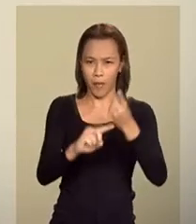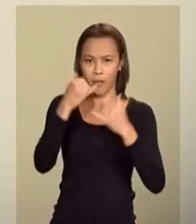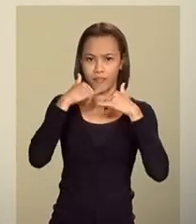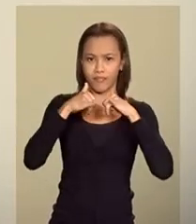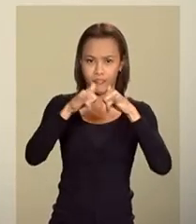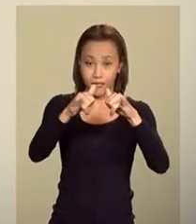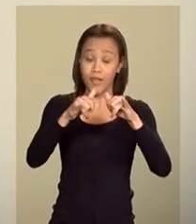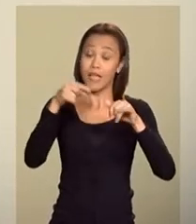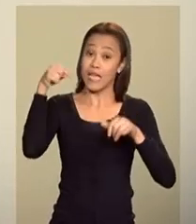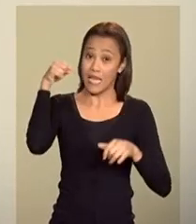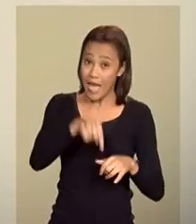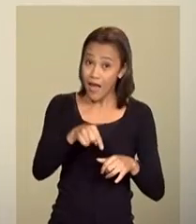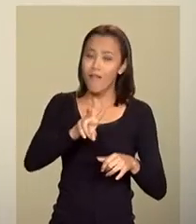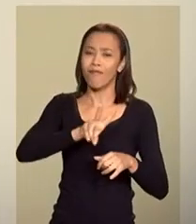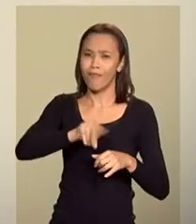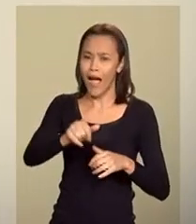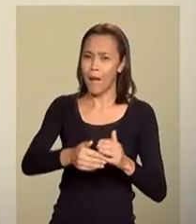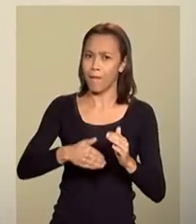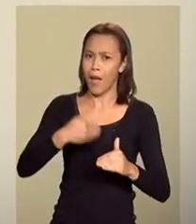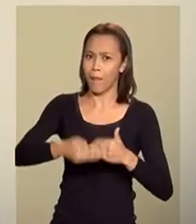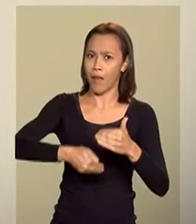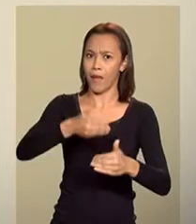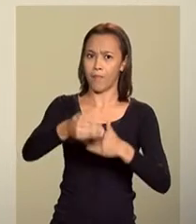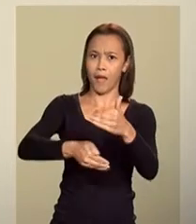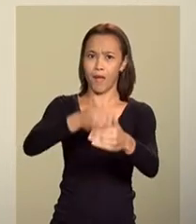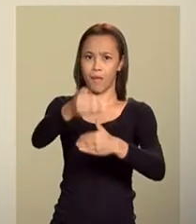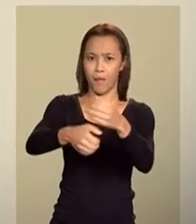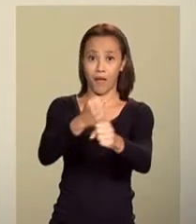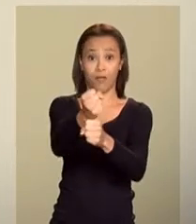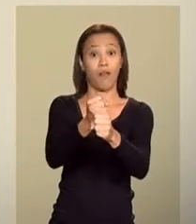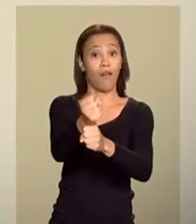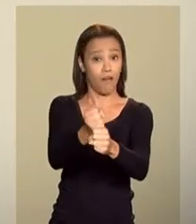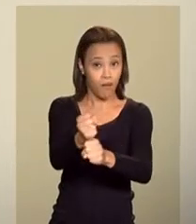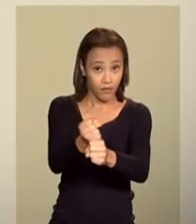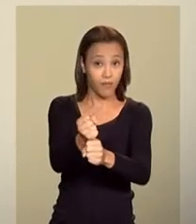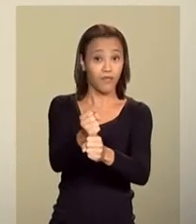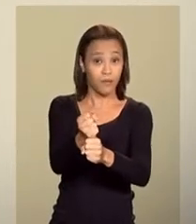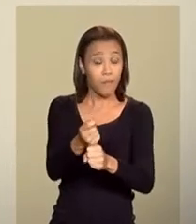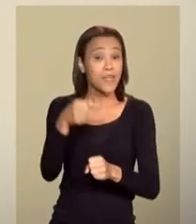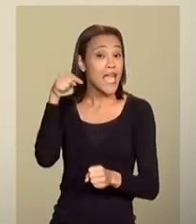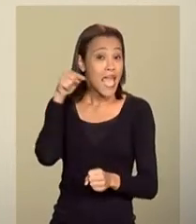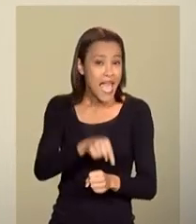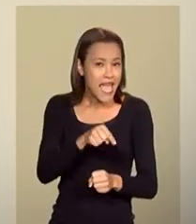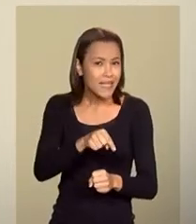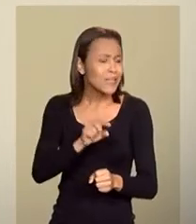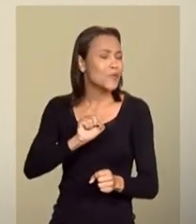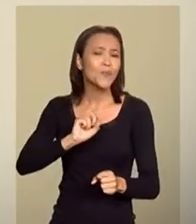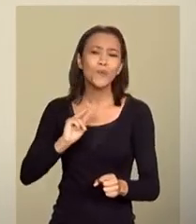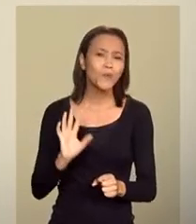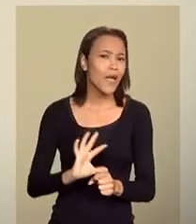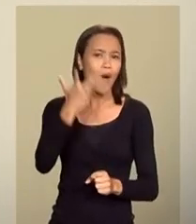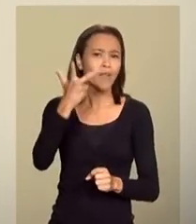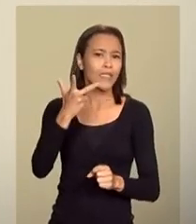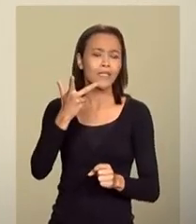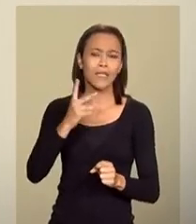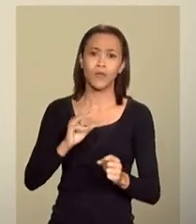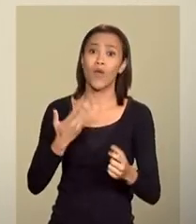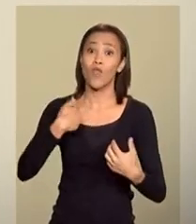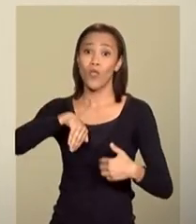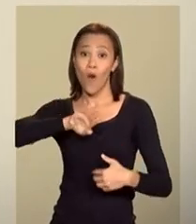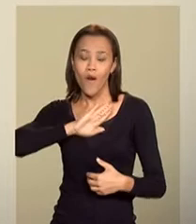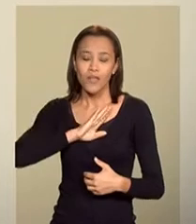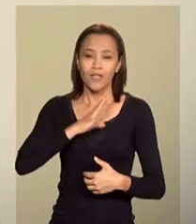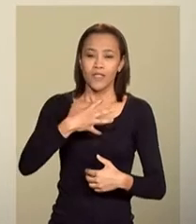energia e ela irá crescer ainda mais nos próximos anos esse movimento simultâneo nos